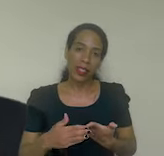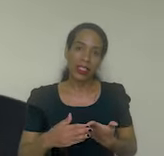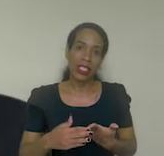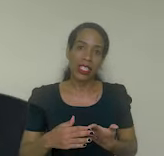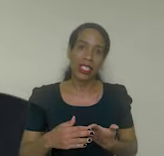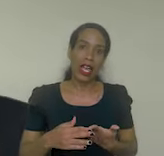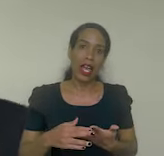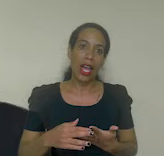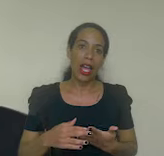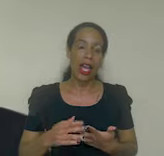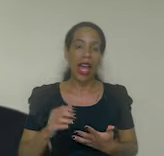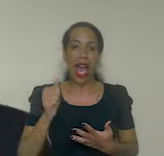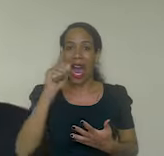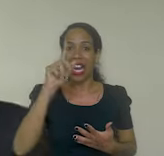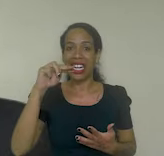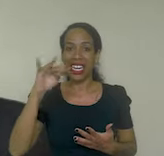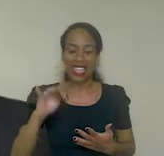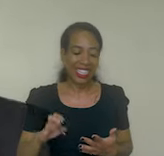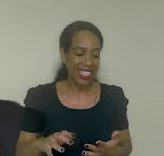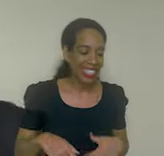mais veterana, pela Aline.